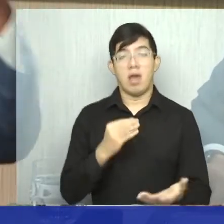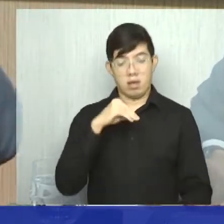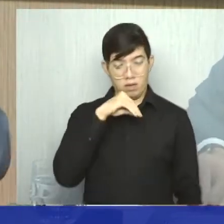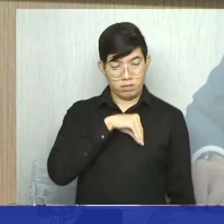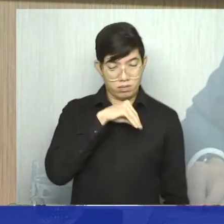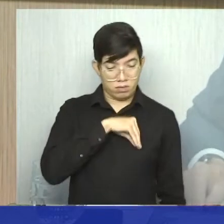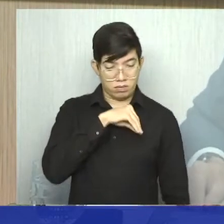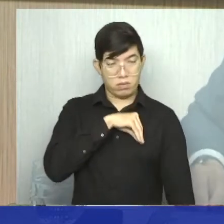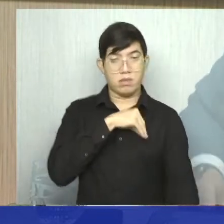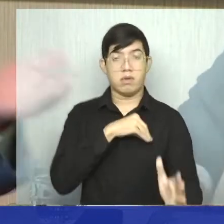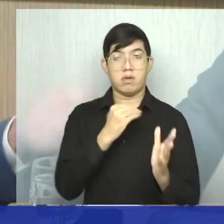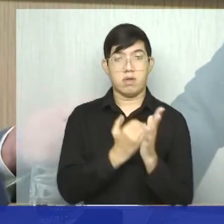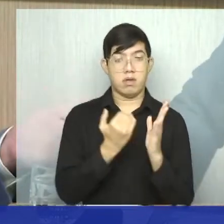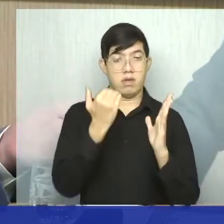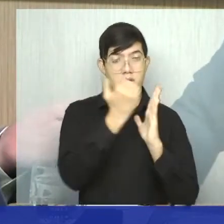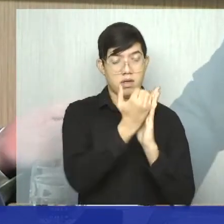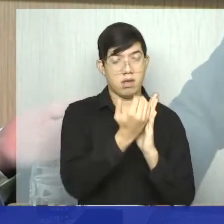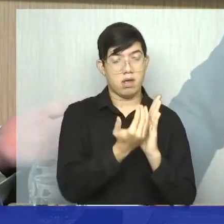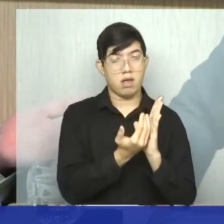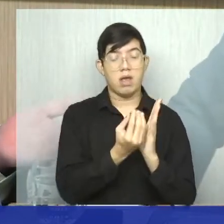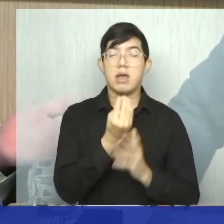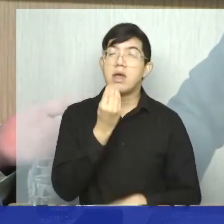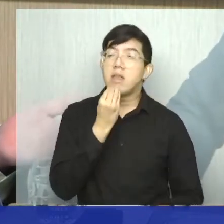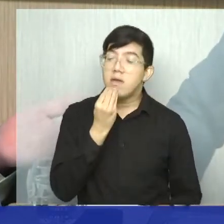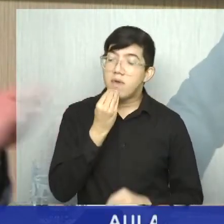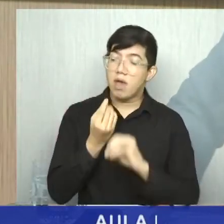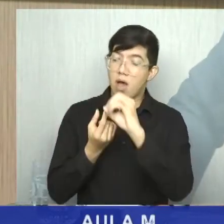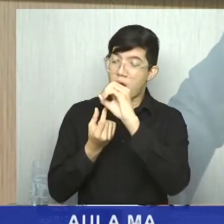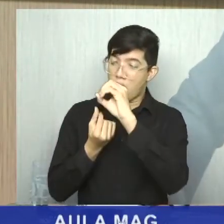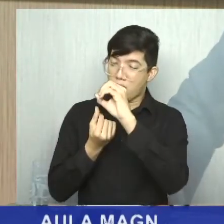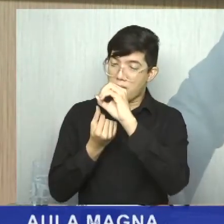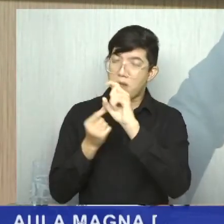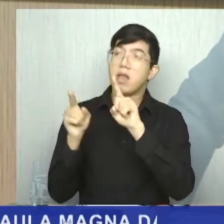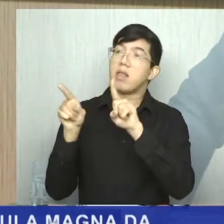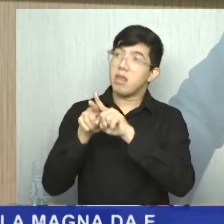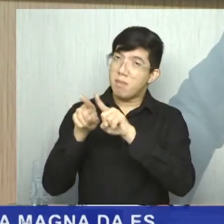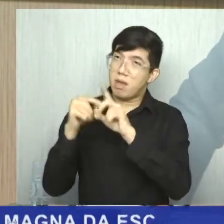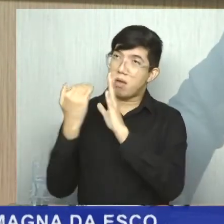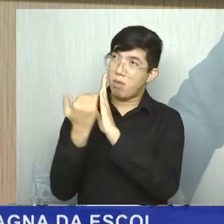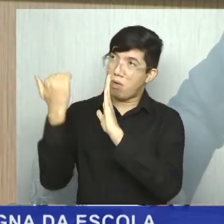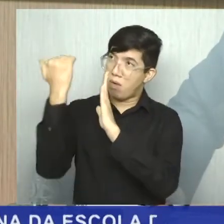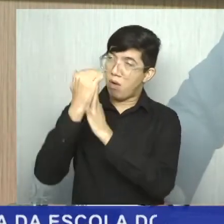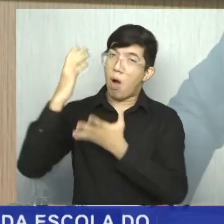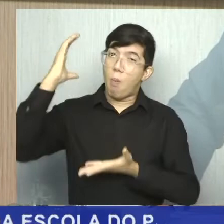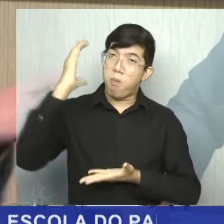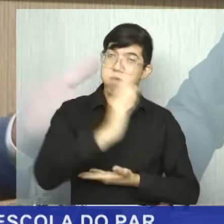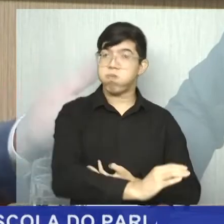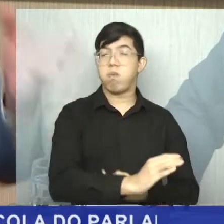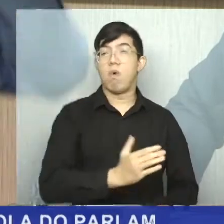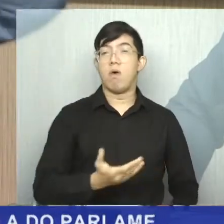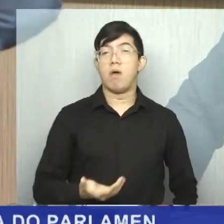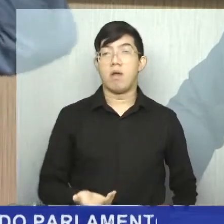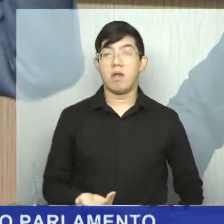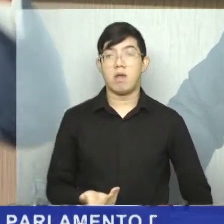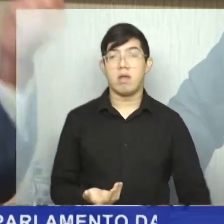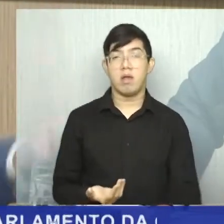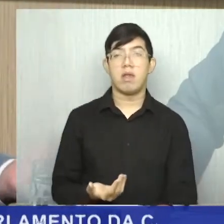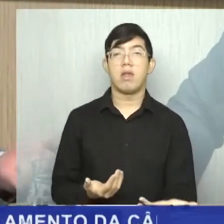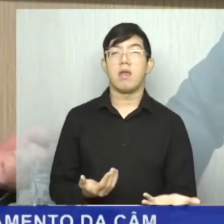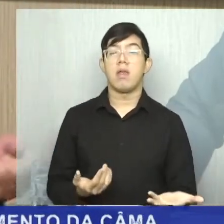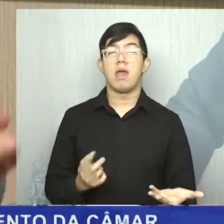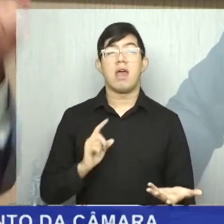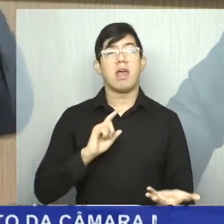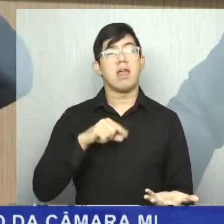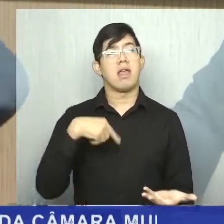vem correspondente à receita. E aí o piso salarial está aqui o Maurição vai começar a arrancar os